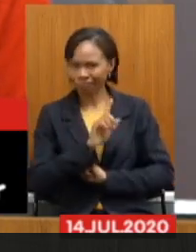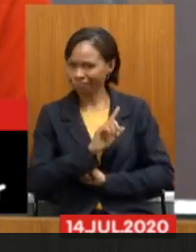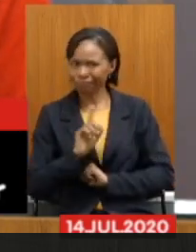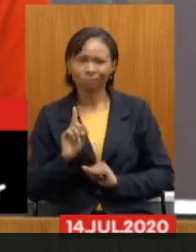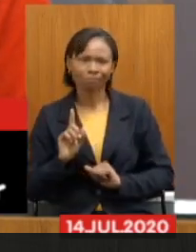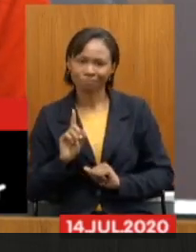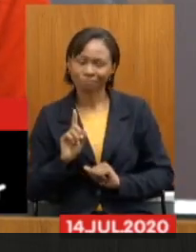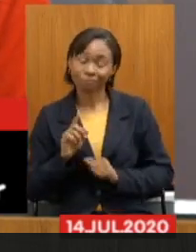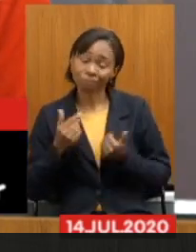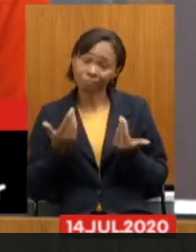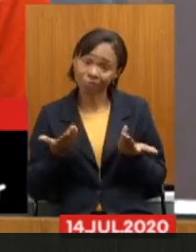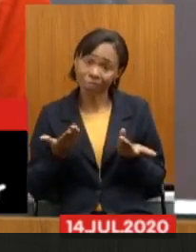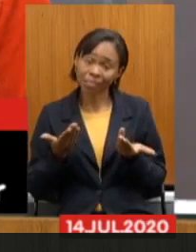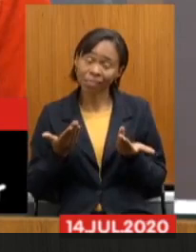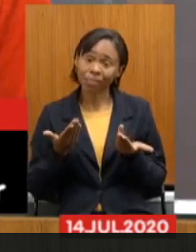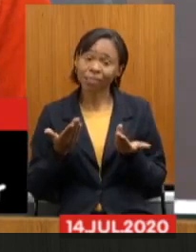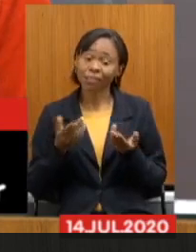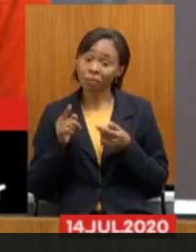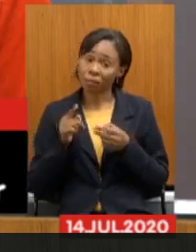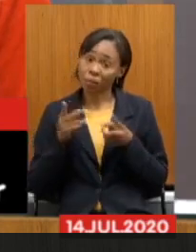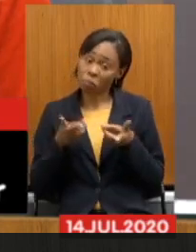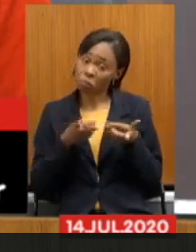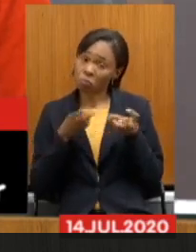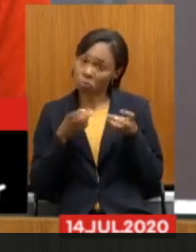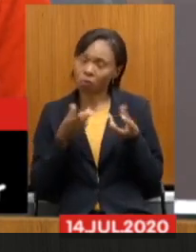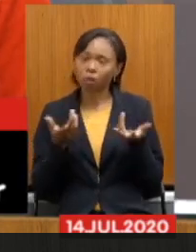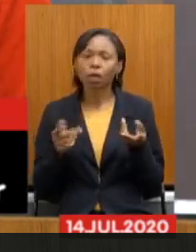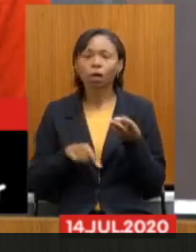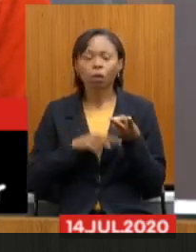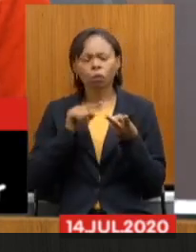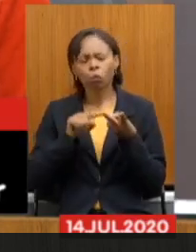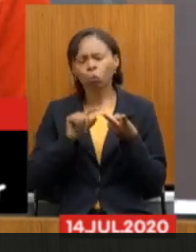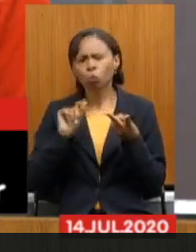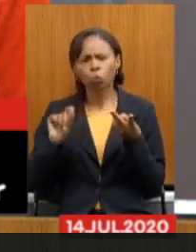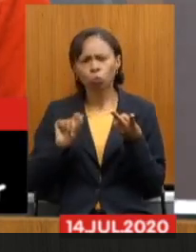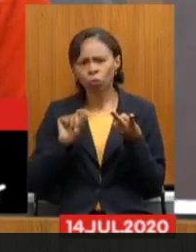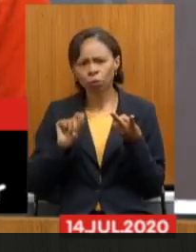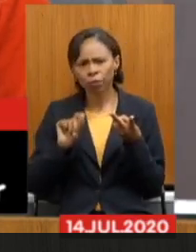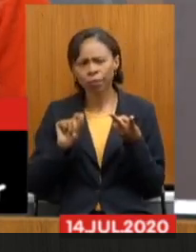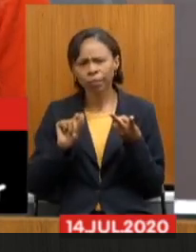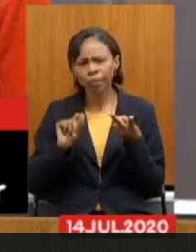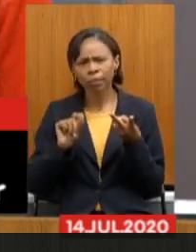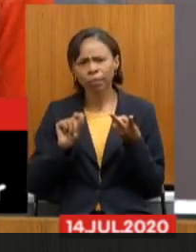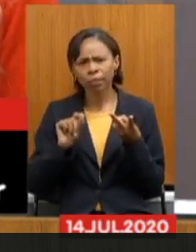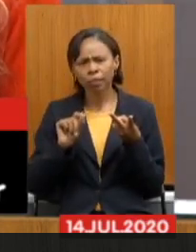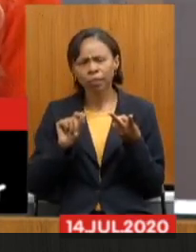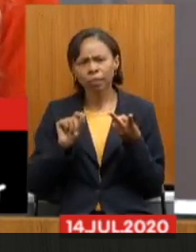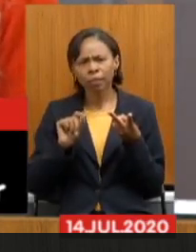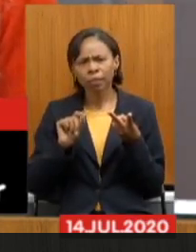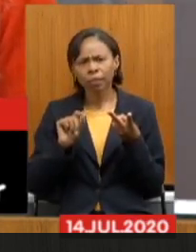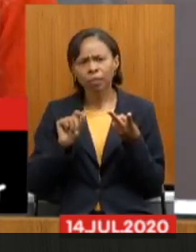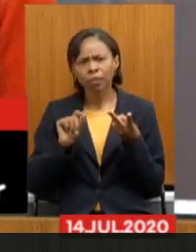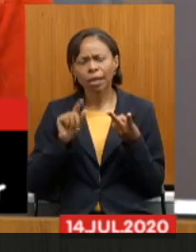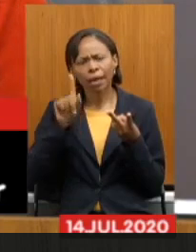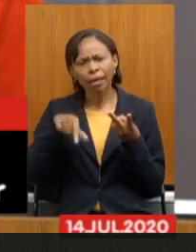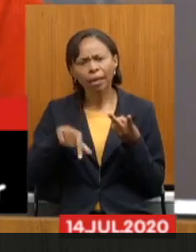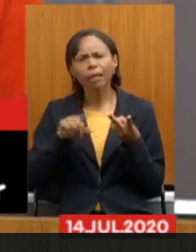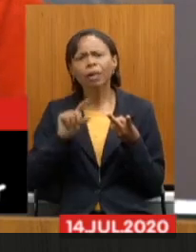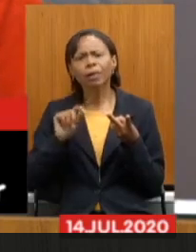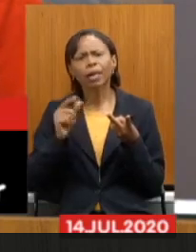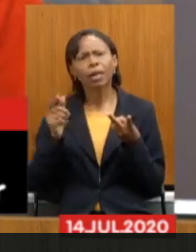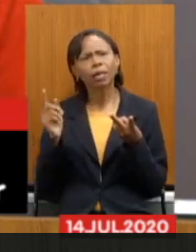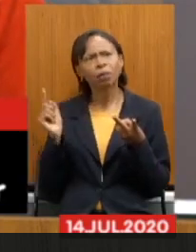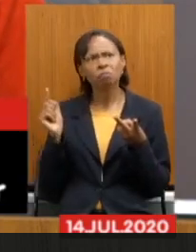ela balize o nosso debate. A segunda questão é exatamente o posicionamento trazido aqui, que eu achei